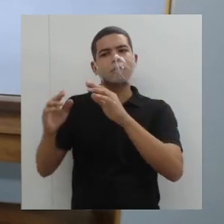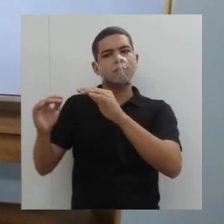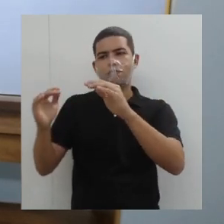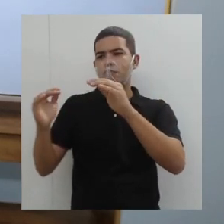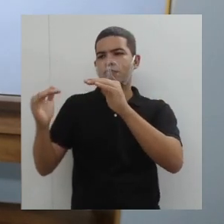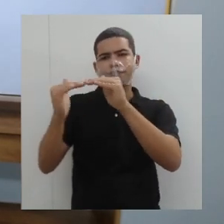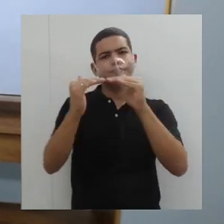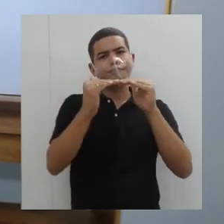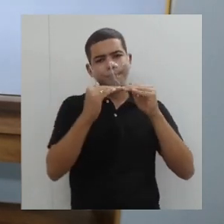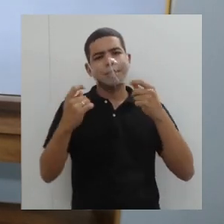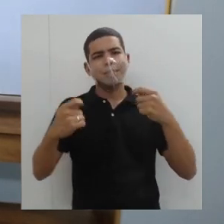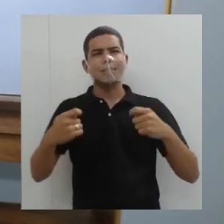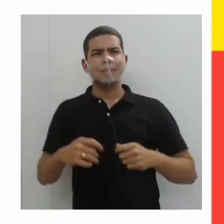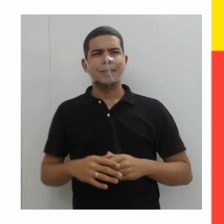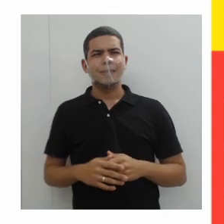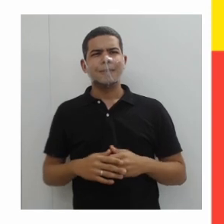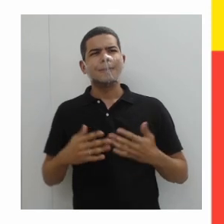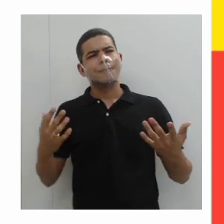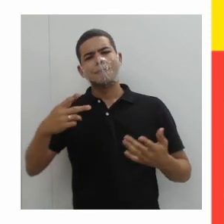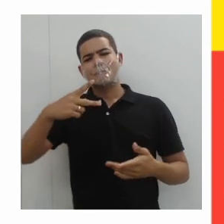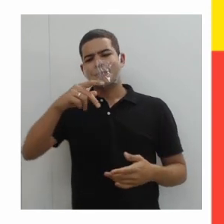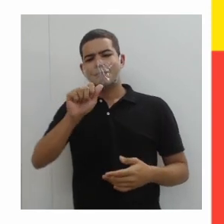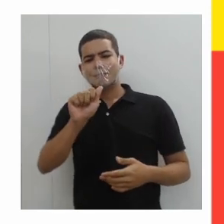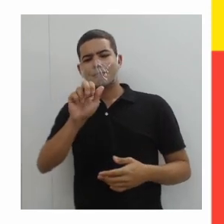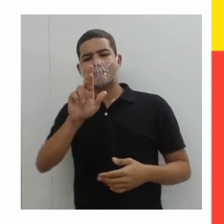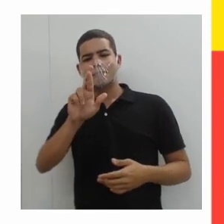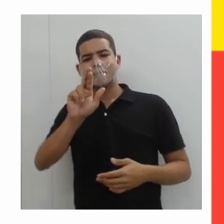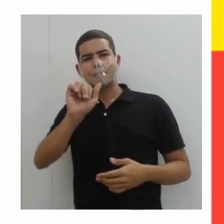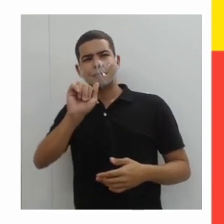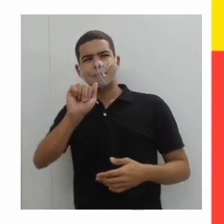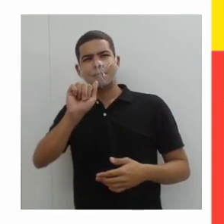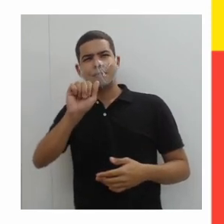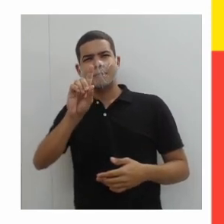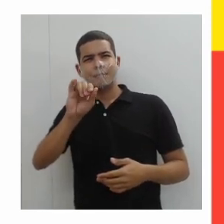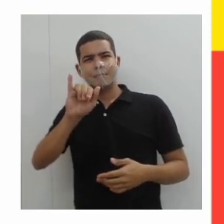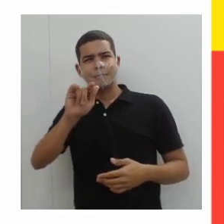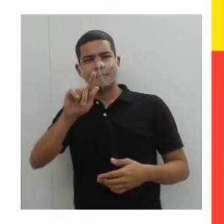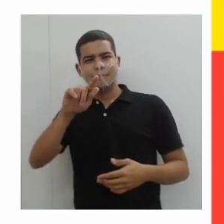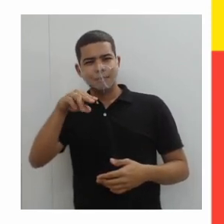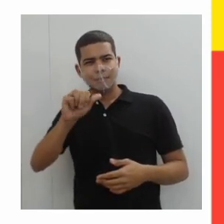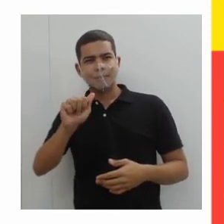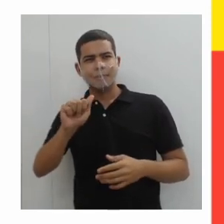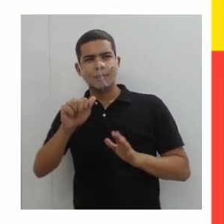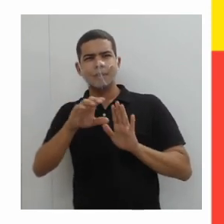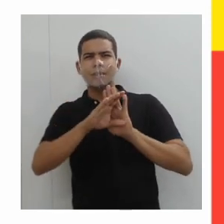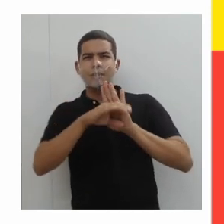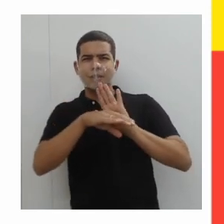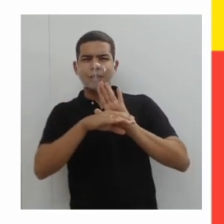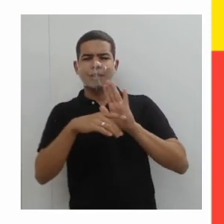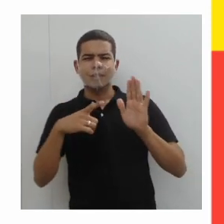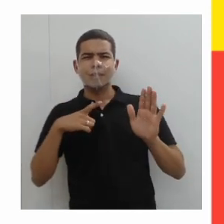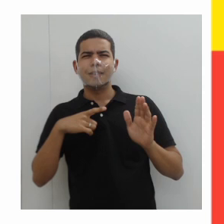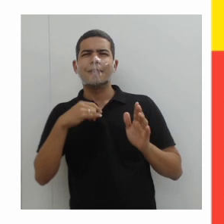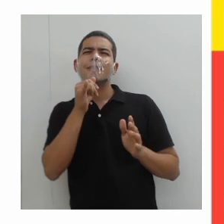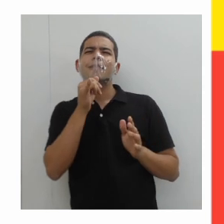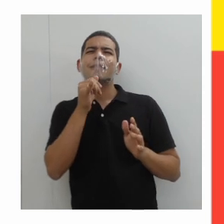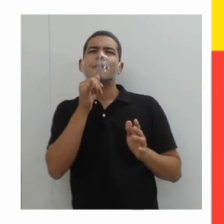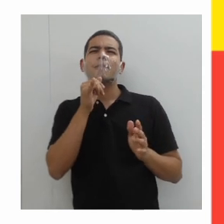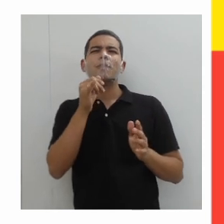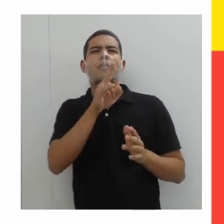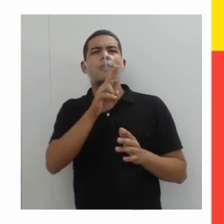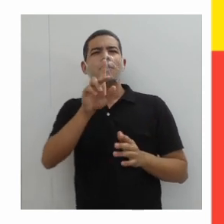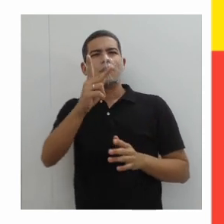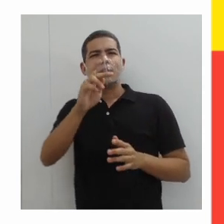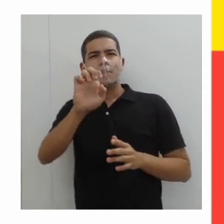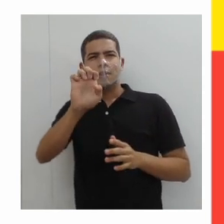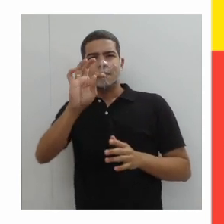certo? O conceito de paradigma de heteronormatividade, certo? E aí o que é heteronormatividade? A heteronormatividade é